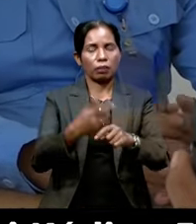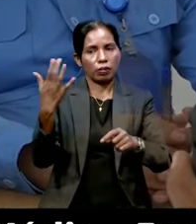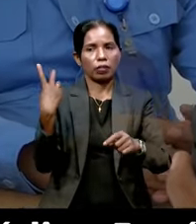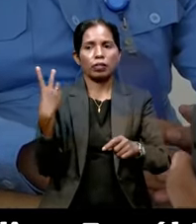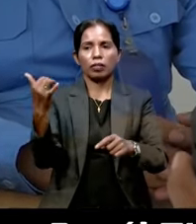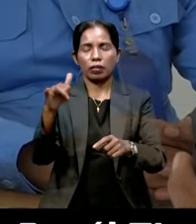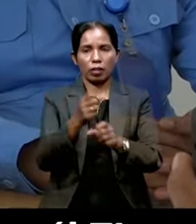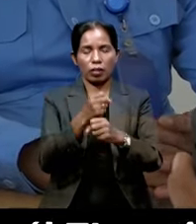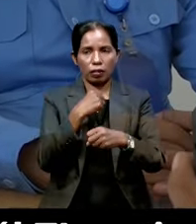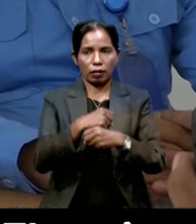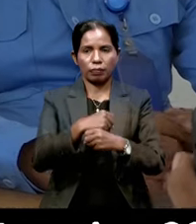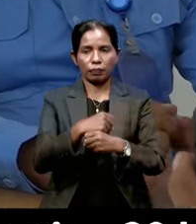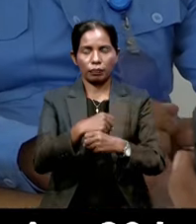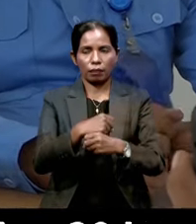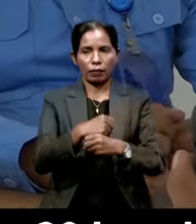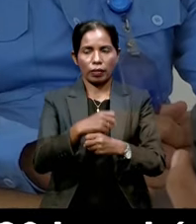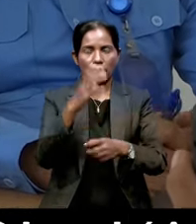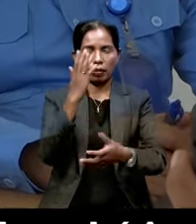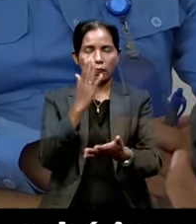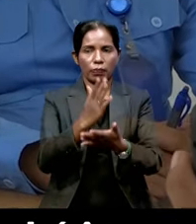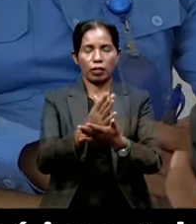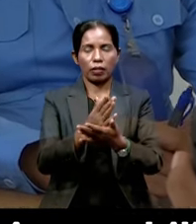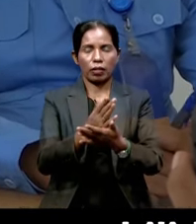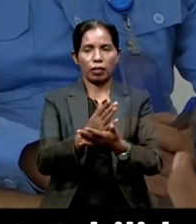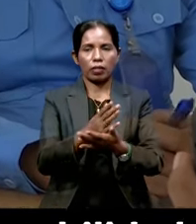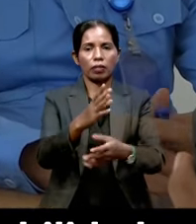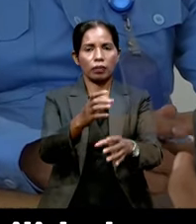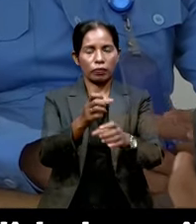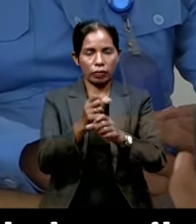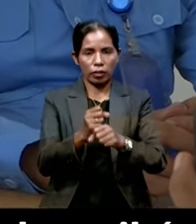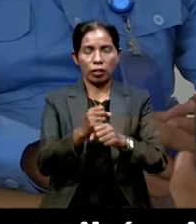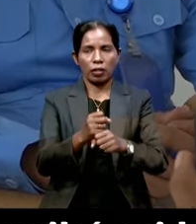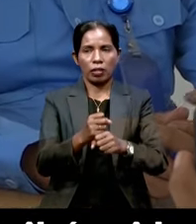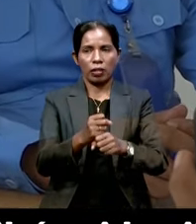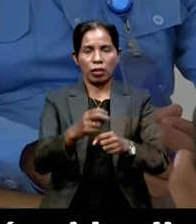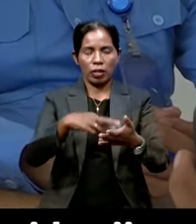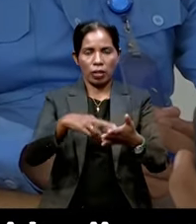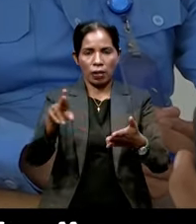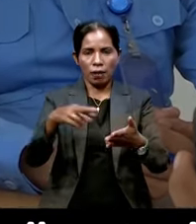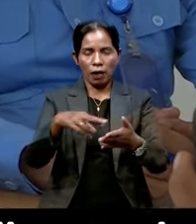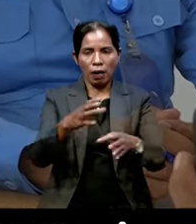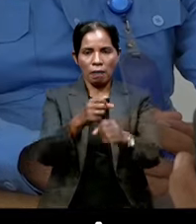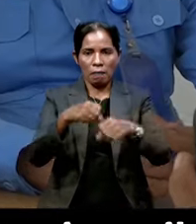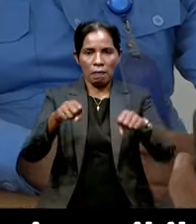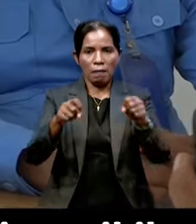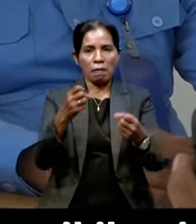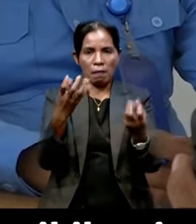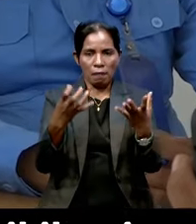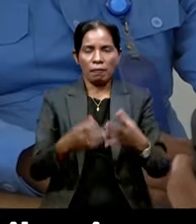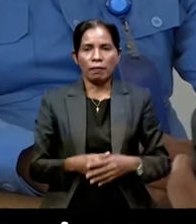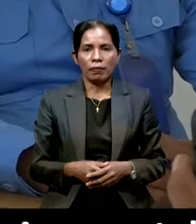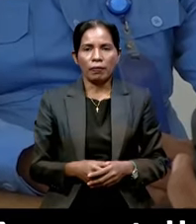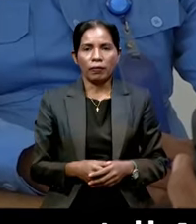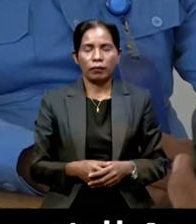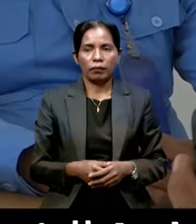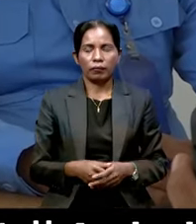Halo Autostop, Halo Checkpoint, Sira Mos prende motorizada Lubukira.